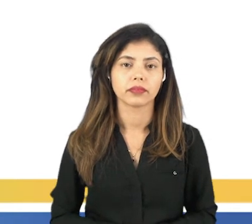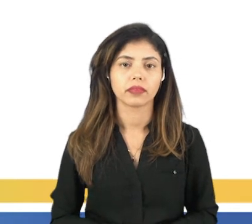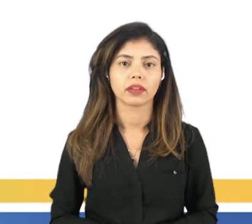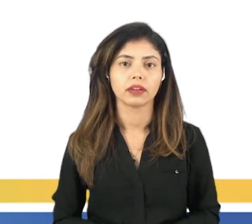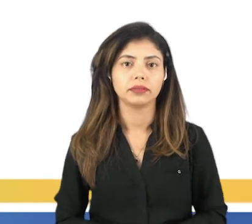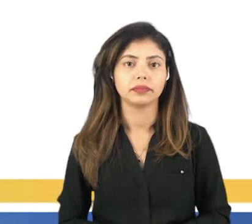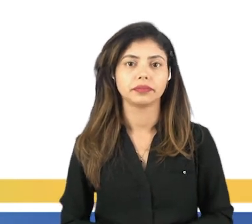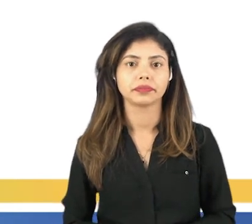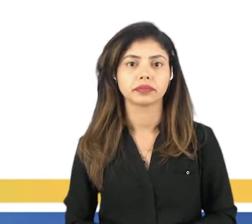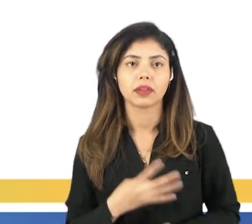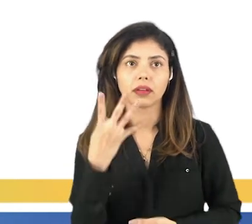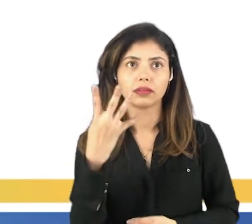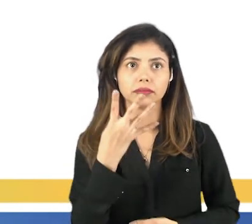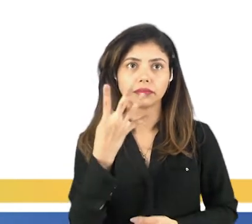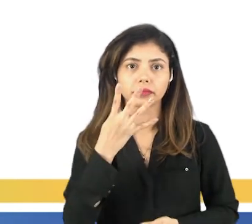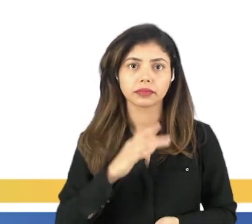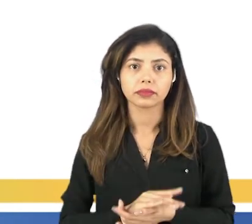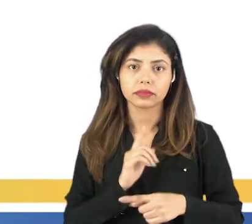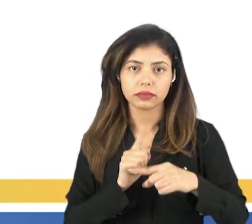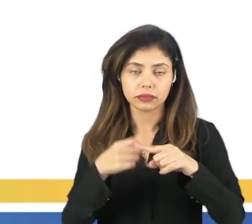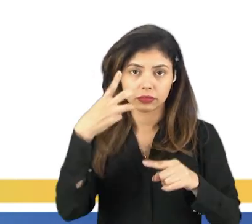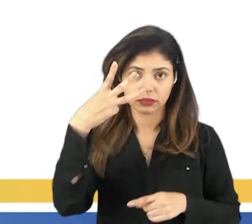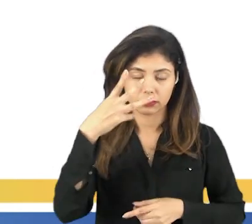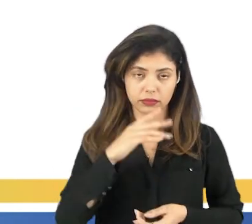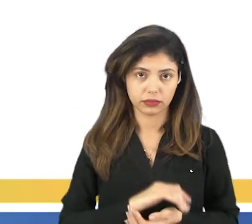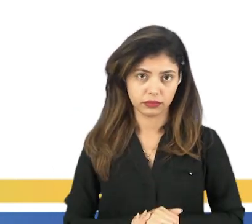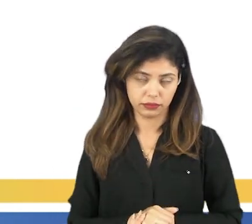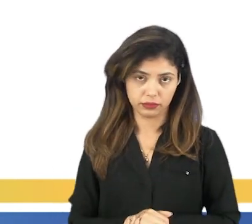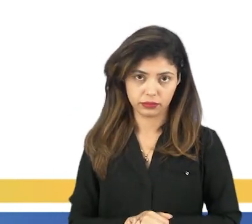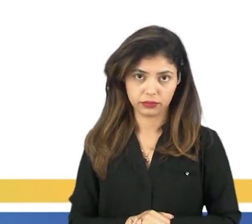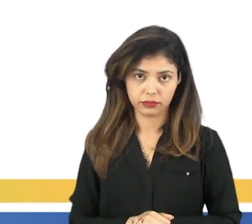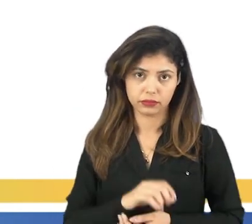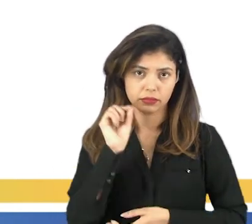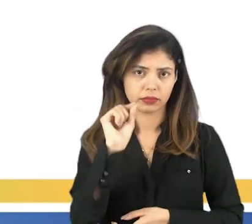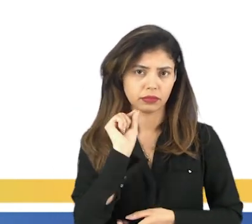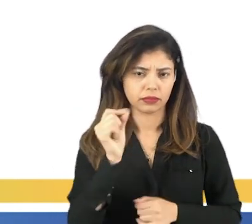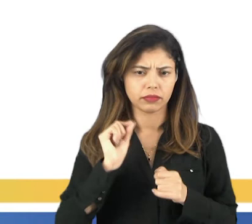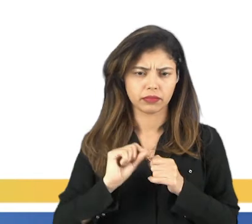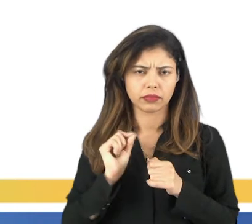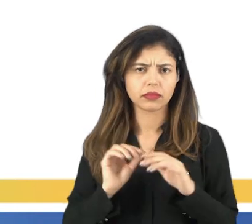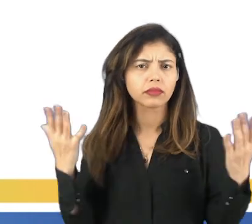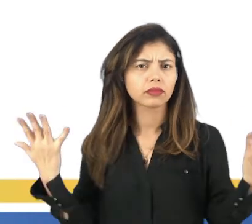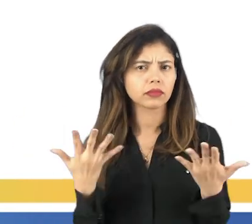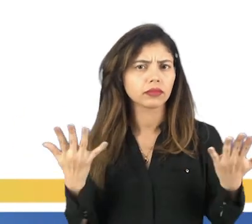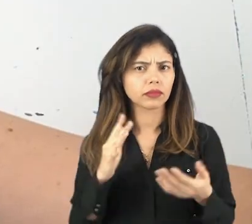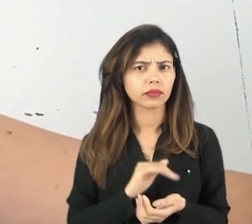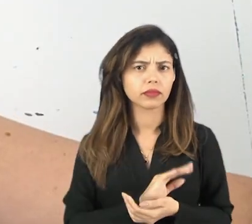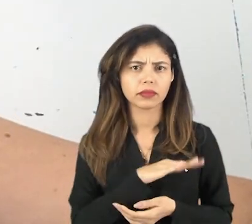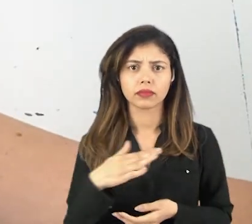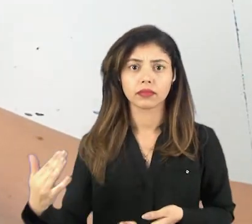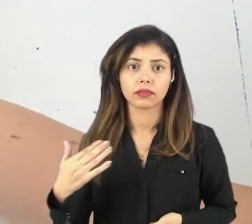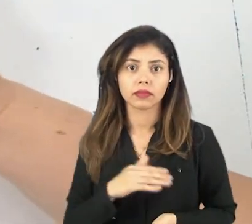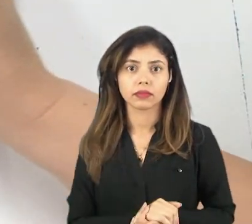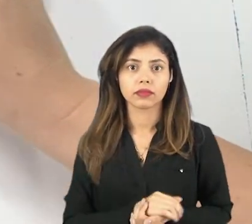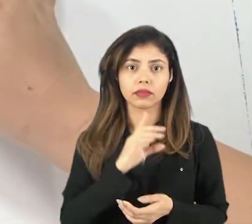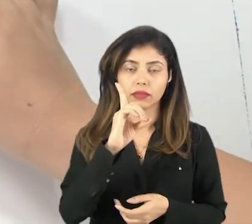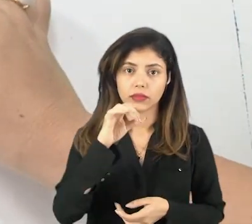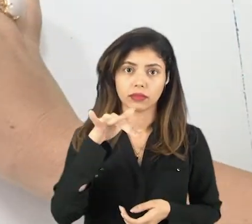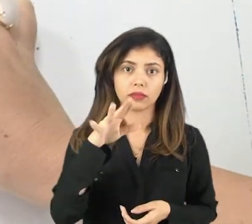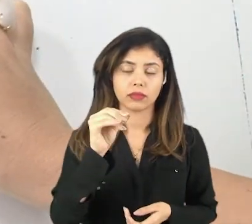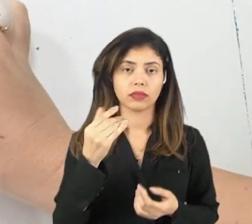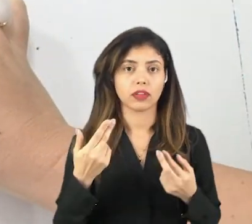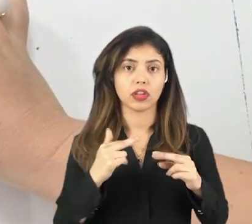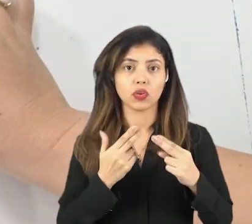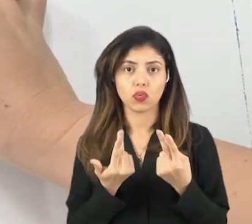4 mais 3 oitavos, certinho? Então, o que nós vamos fazer? Quando os denominadores